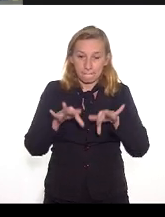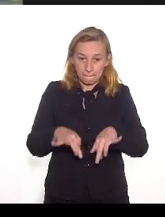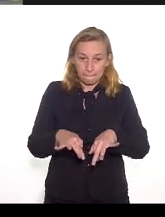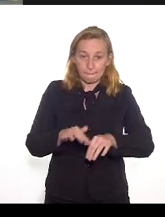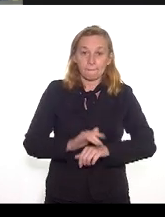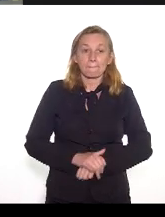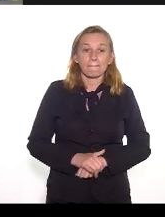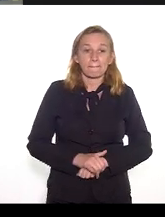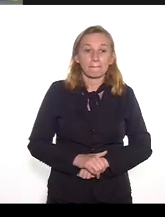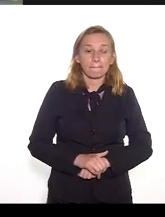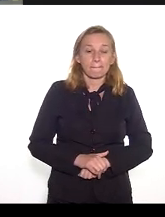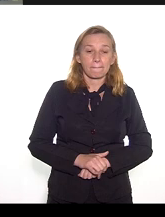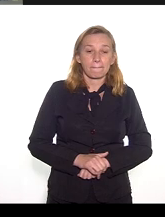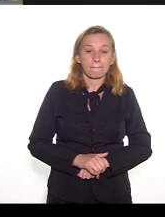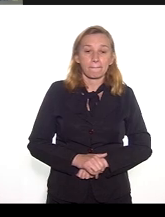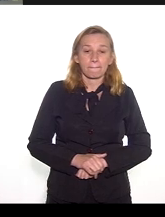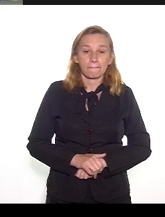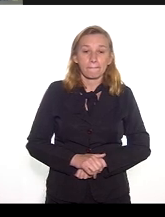encerramento.